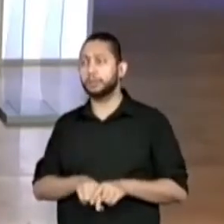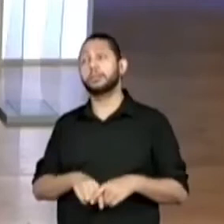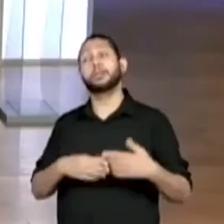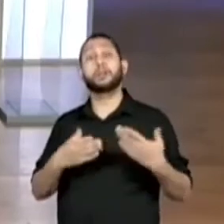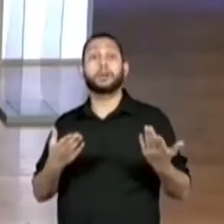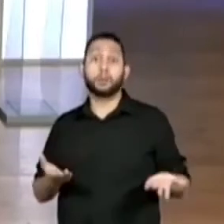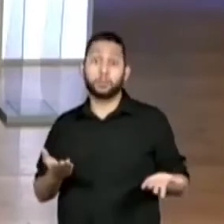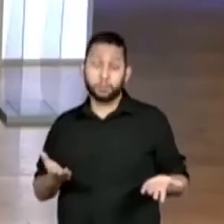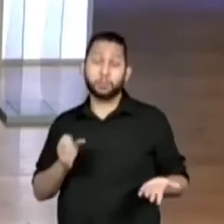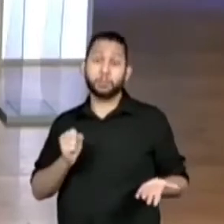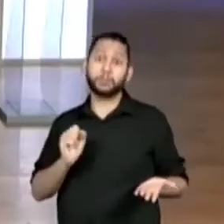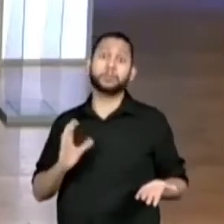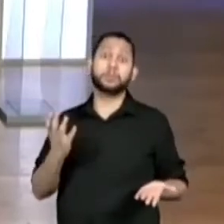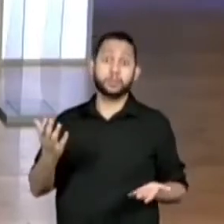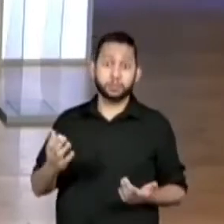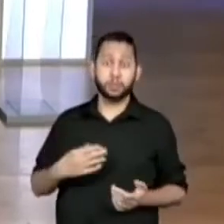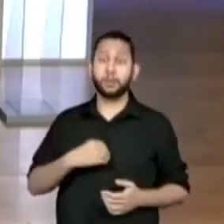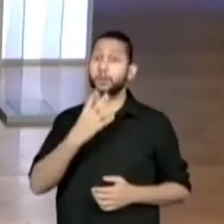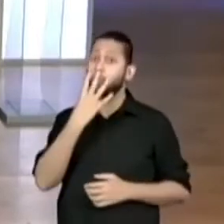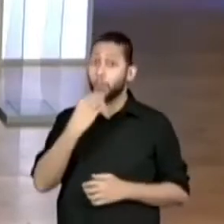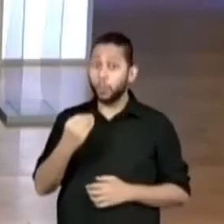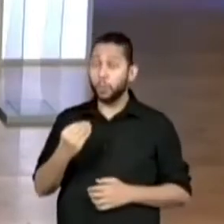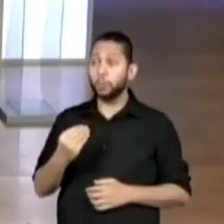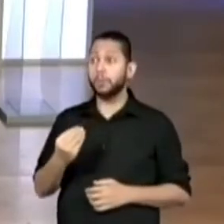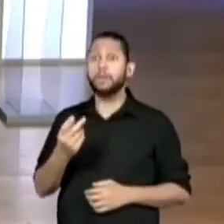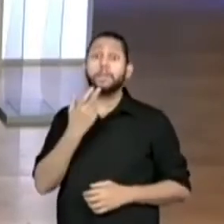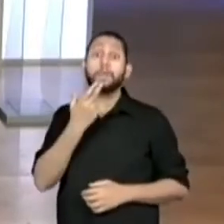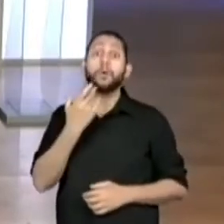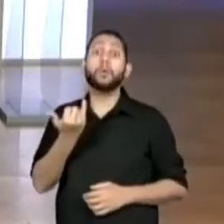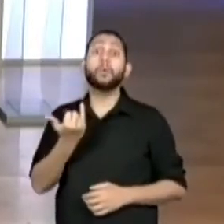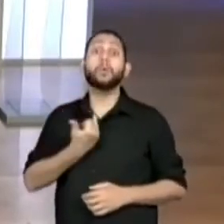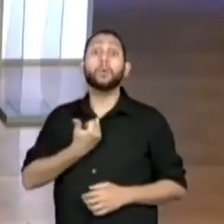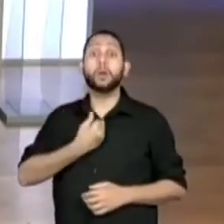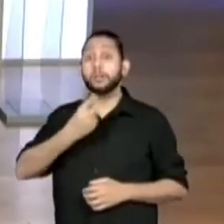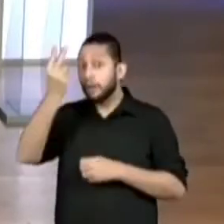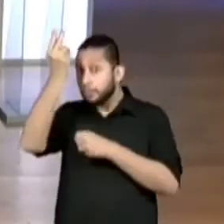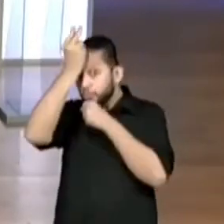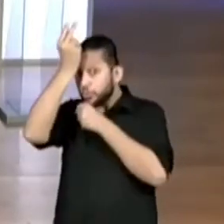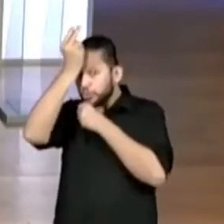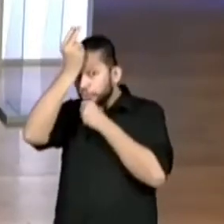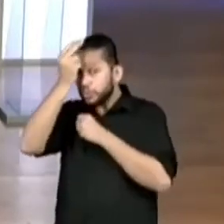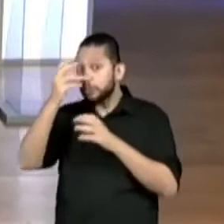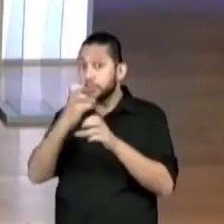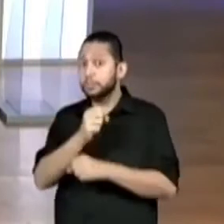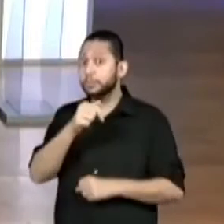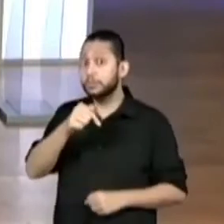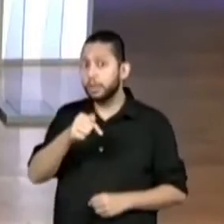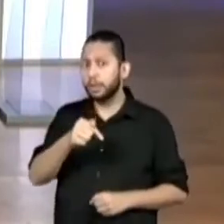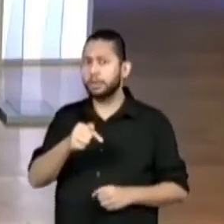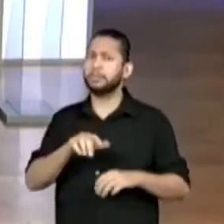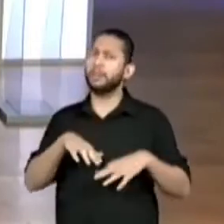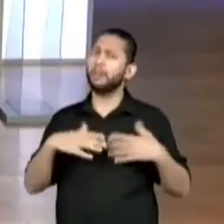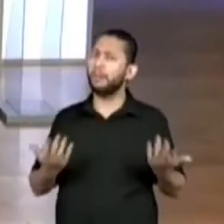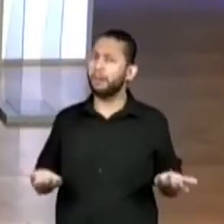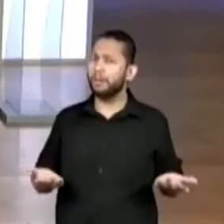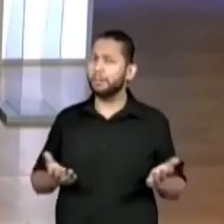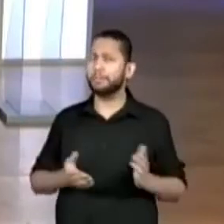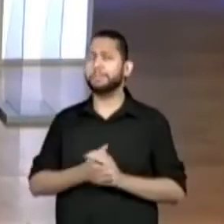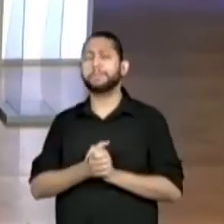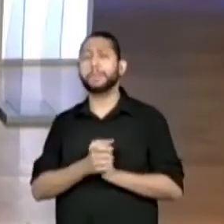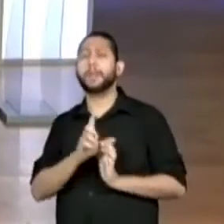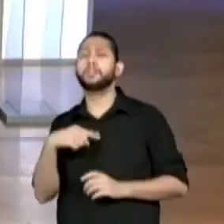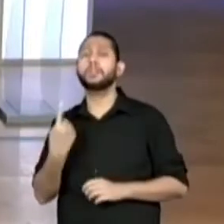pode ser que tenha o lobo e teve professor aí que colocou também 7 cabritinhos. Sim. Será que são 7 cabritinhos também? Né? E o que a